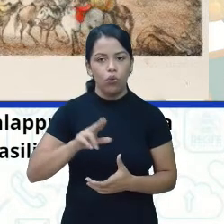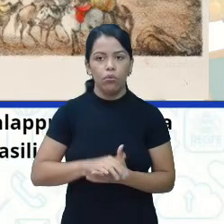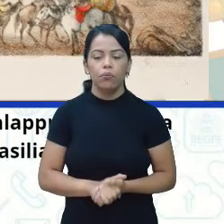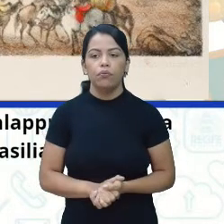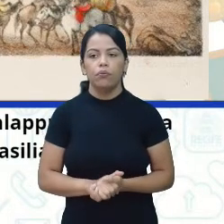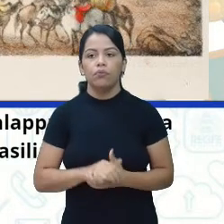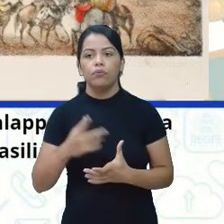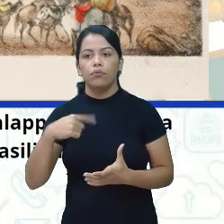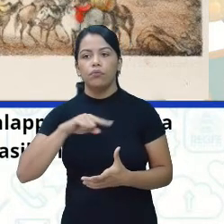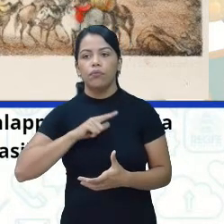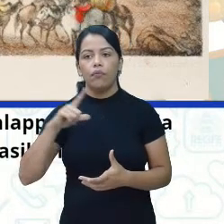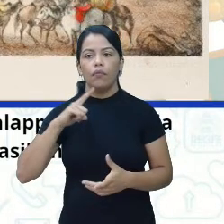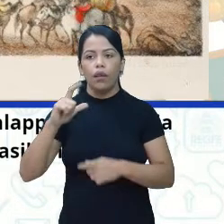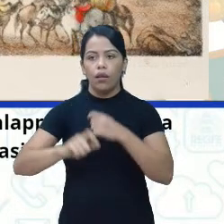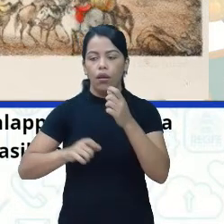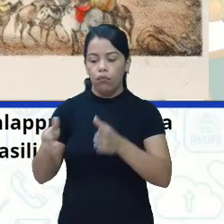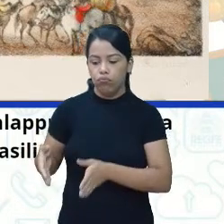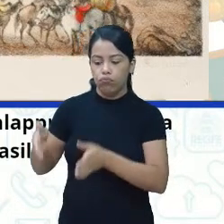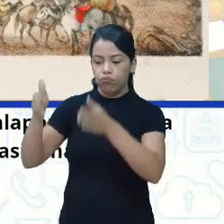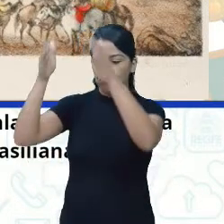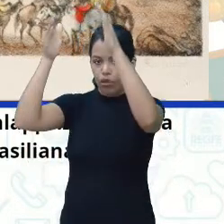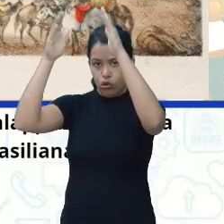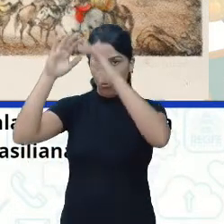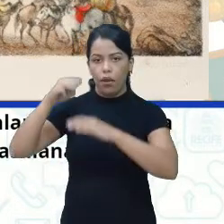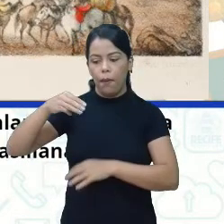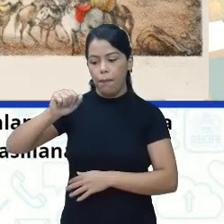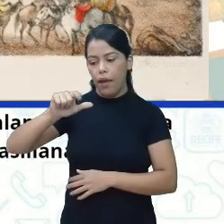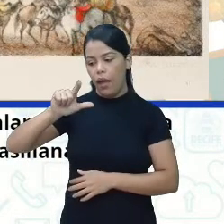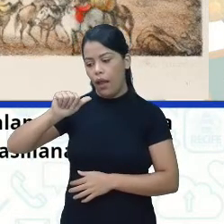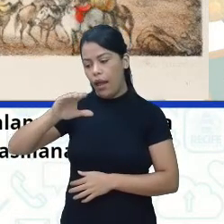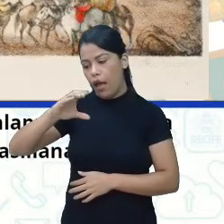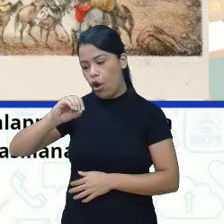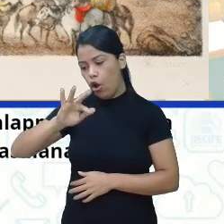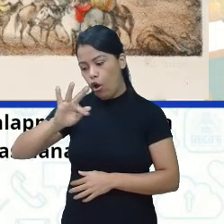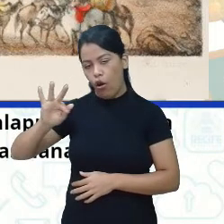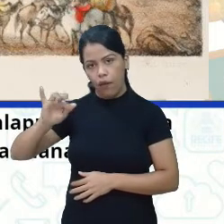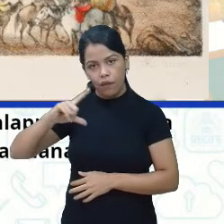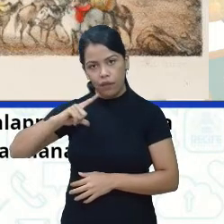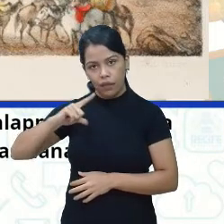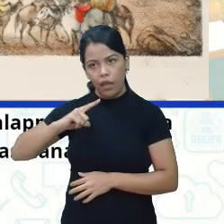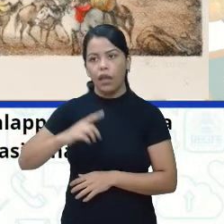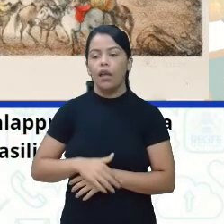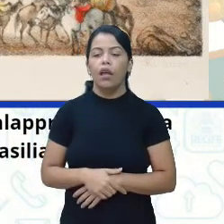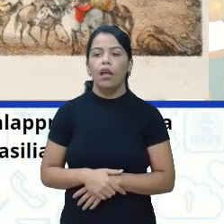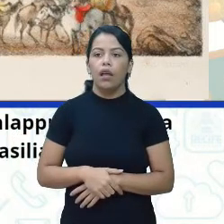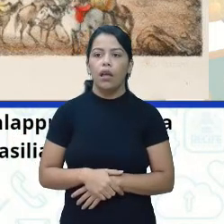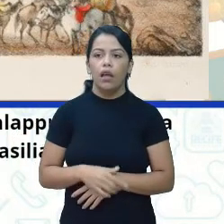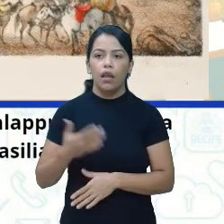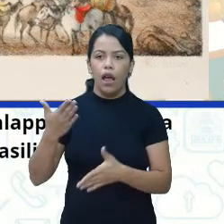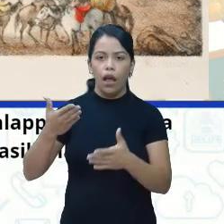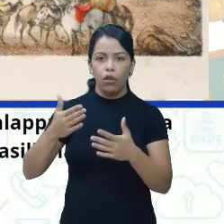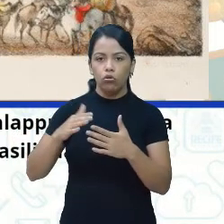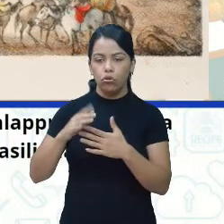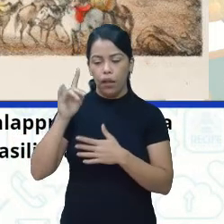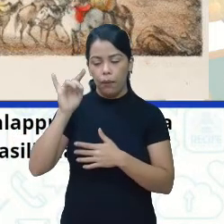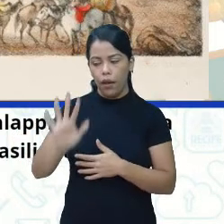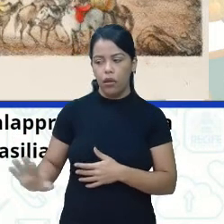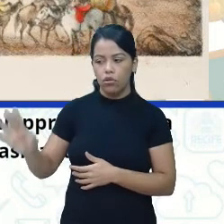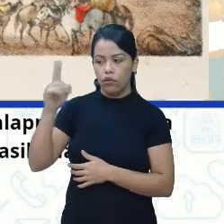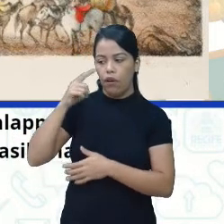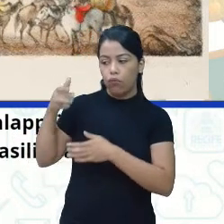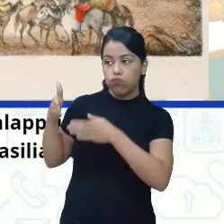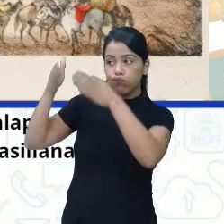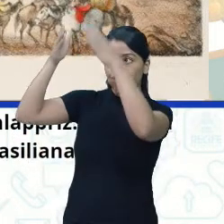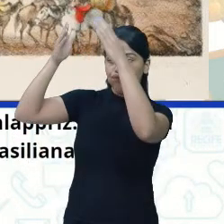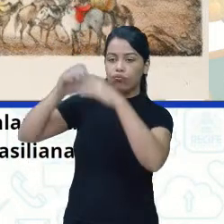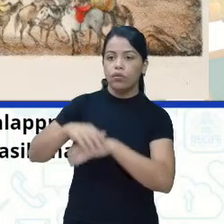Então, a gente tem ali no fundo a Torre Malakoff, tá certo? Lá no sentido Olinda, e a gente tem, nessa rua, nós temos aí